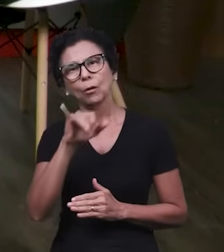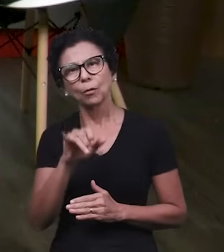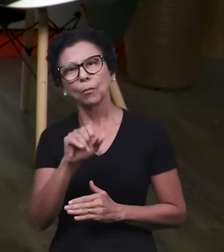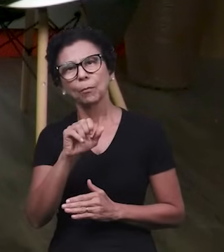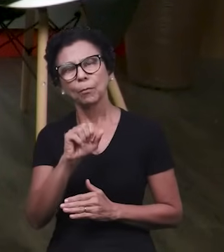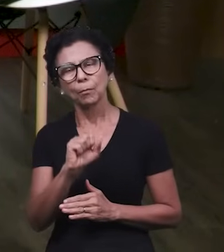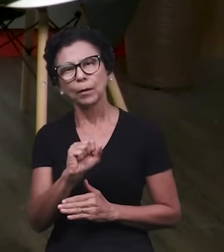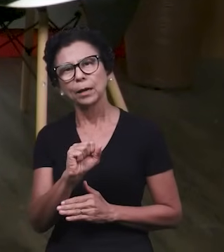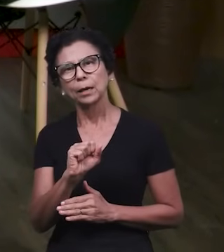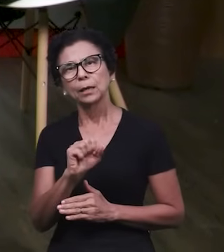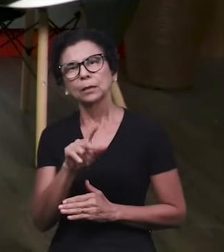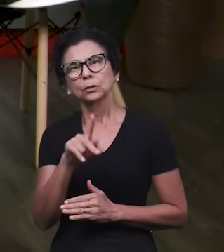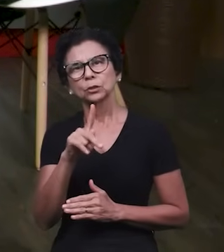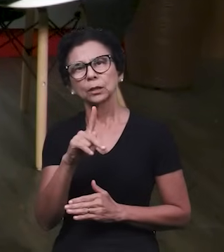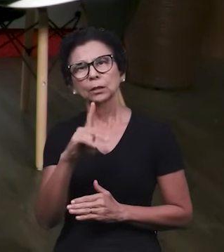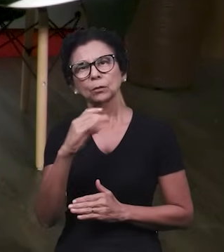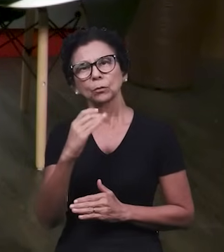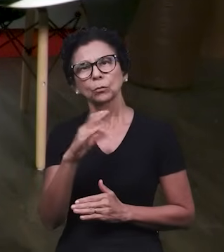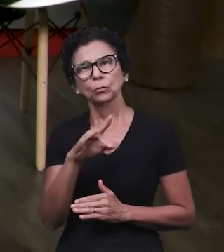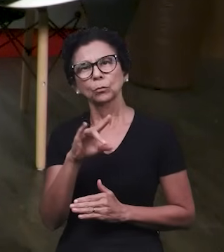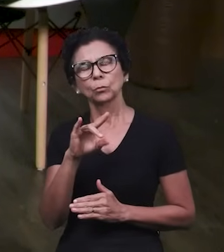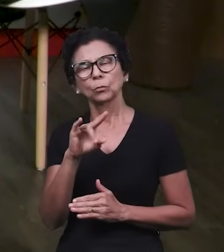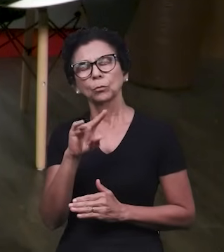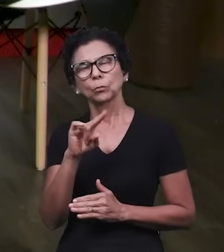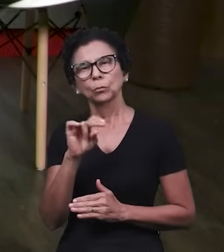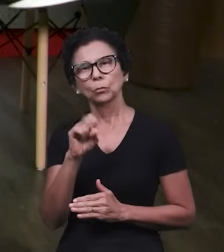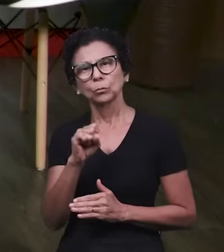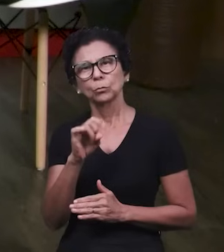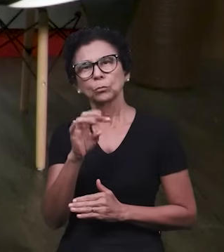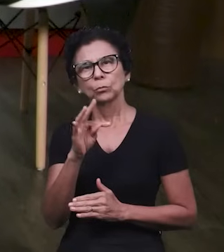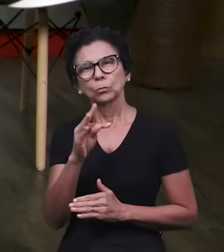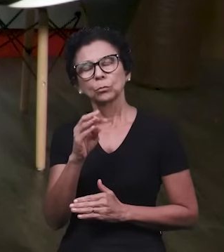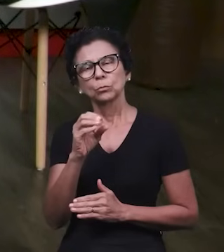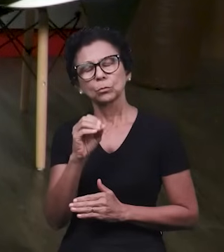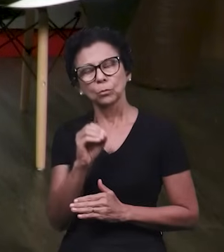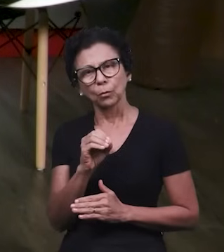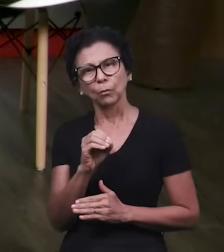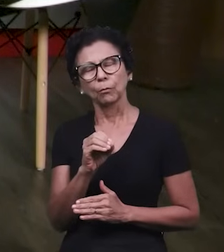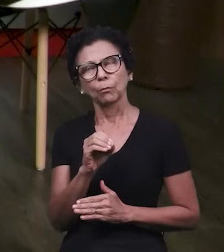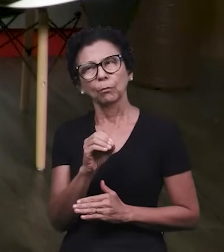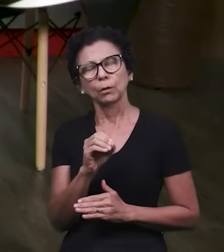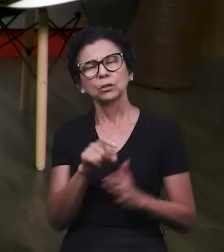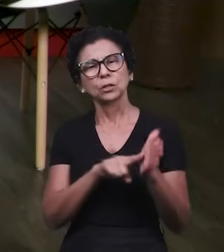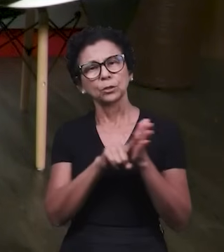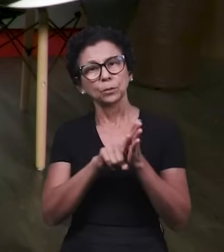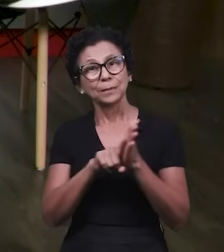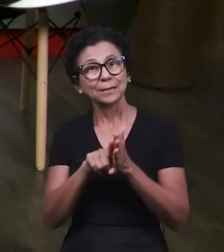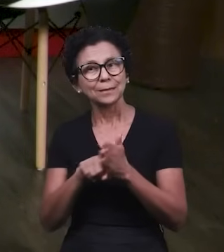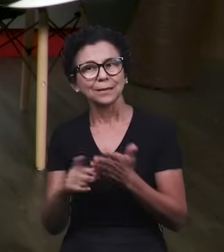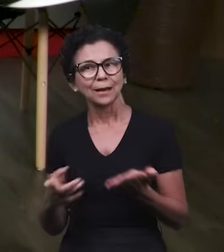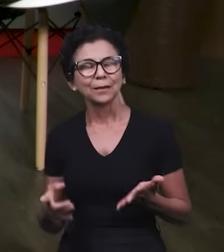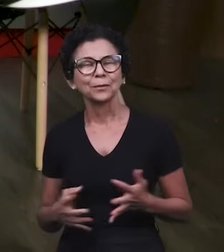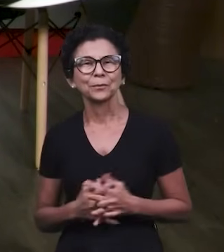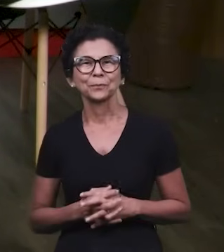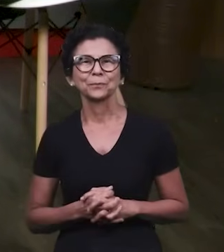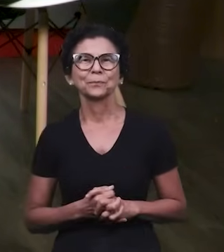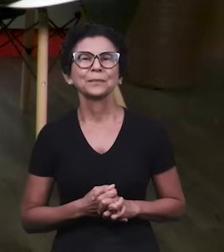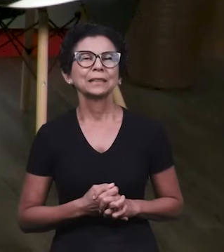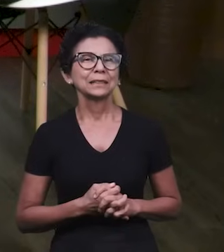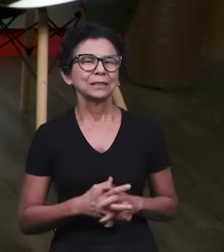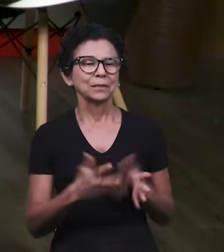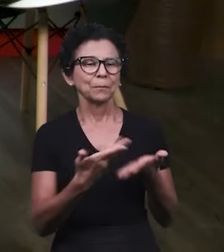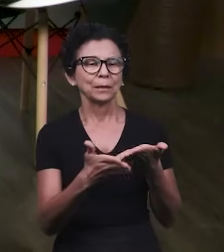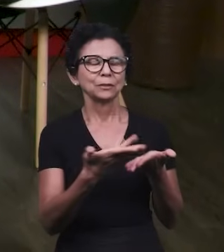1970. Exatamente, ele já... década de 70, ele já afirmava que isso aí já tinha se superado. É. Né? Já havia uma